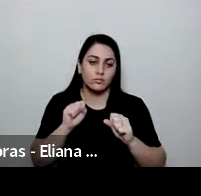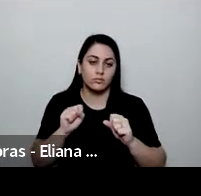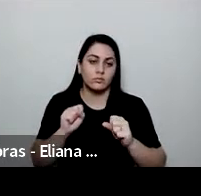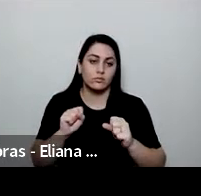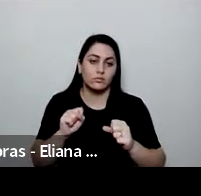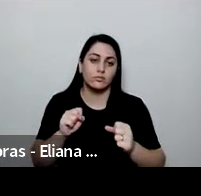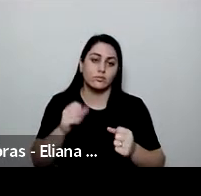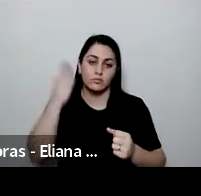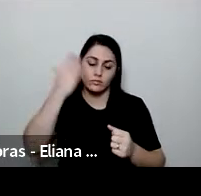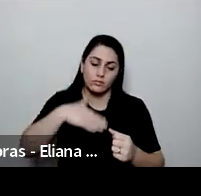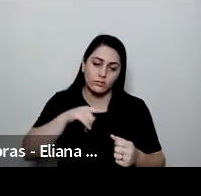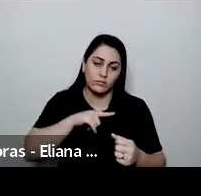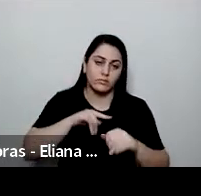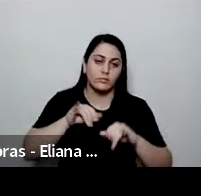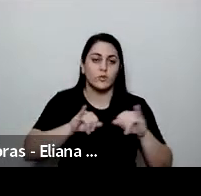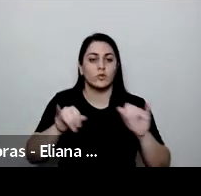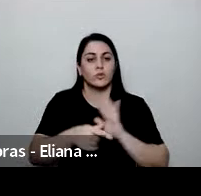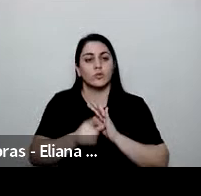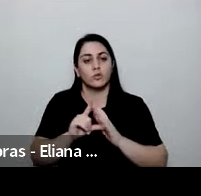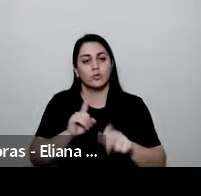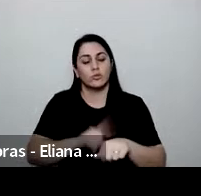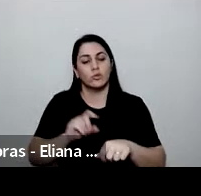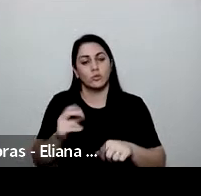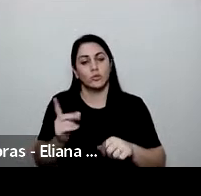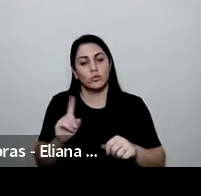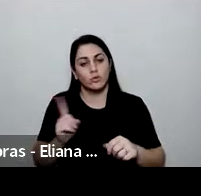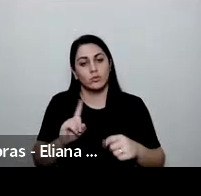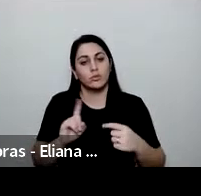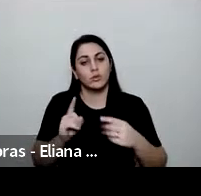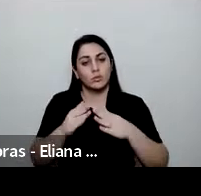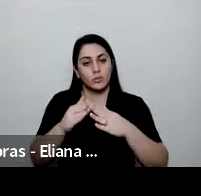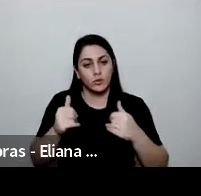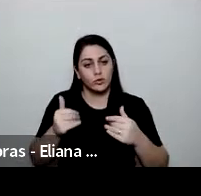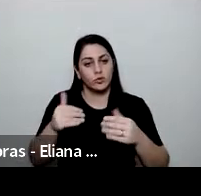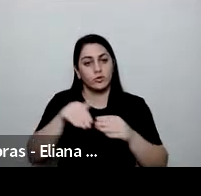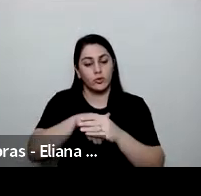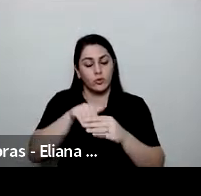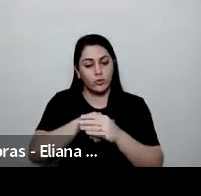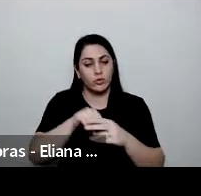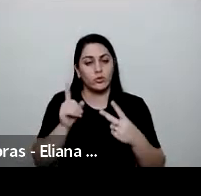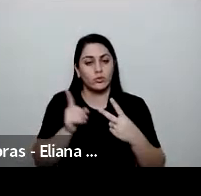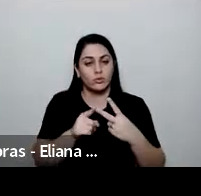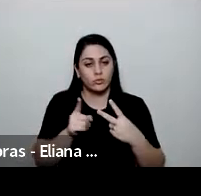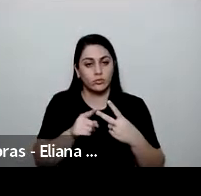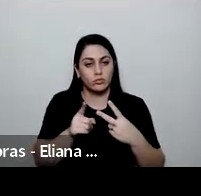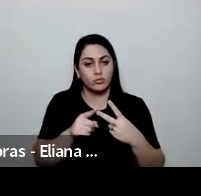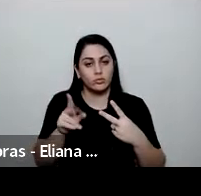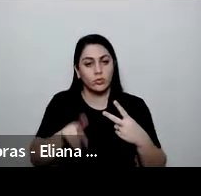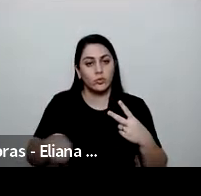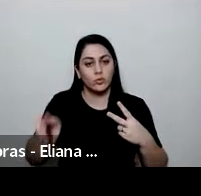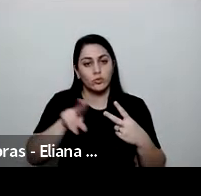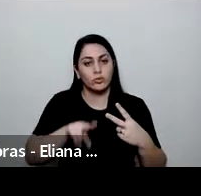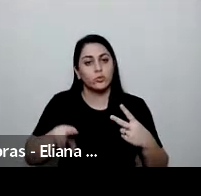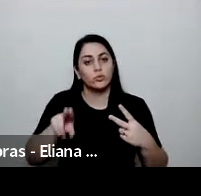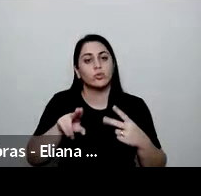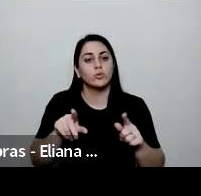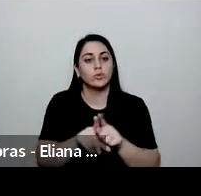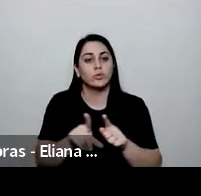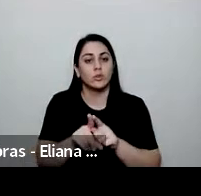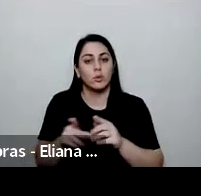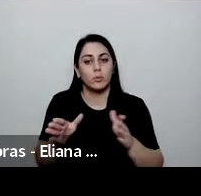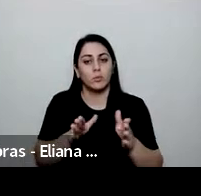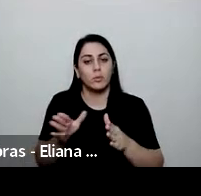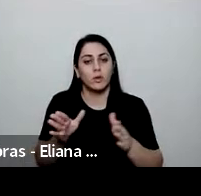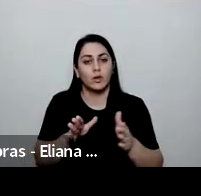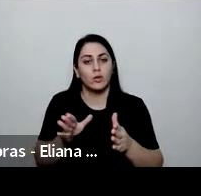propaganda eleitoral antecipada a presença de pedido Expresso de voto 2 utilização de forma prospectiva durante o